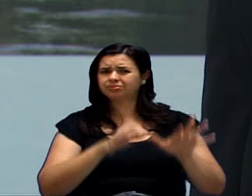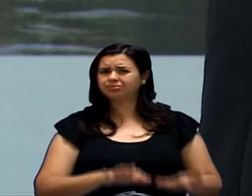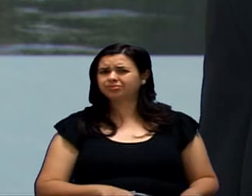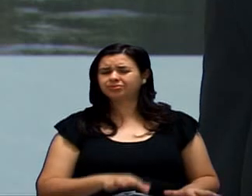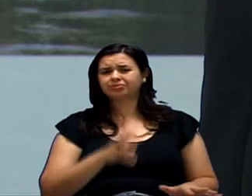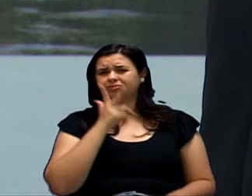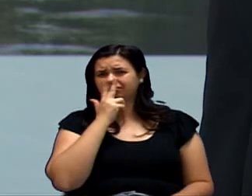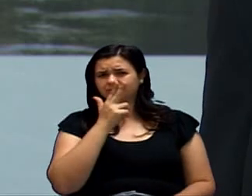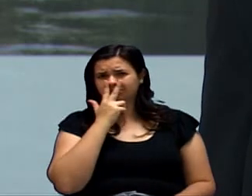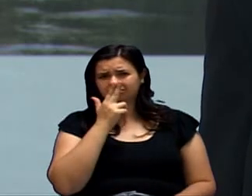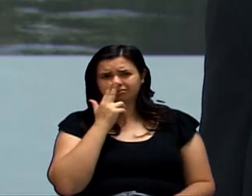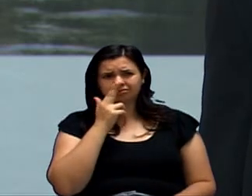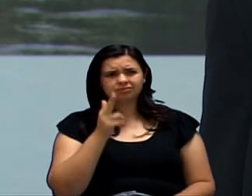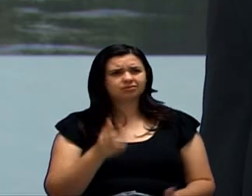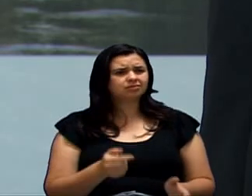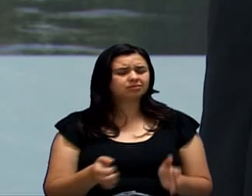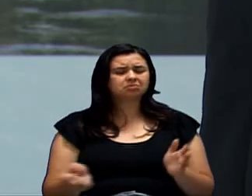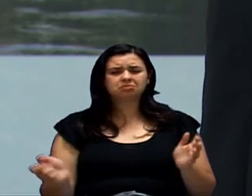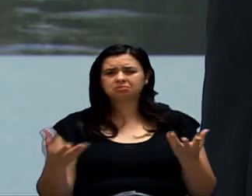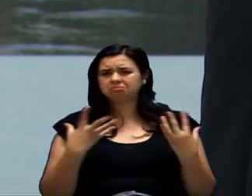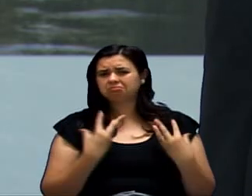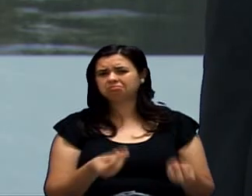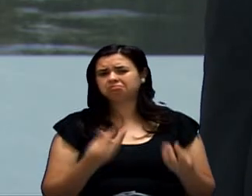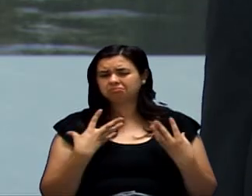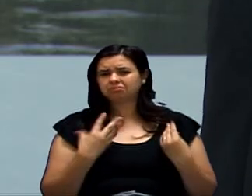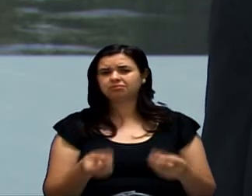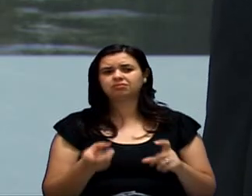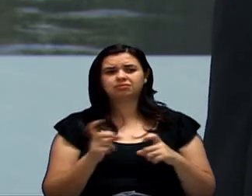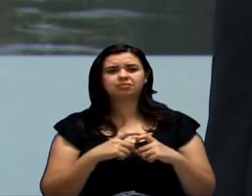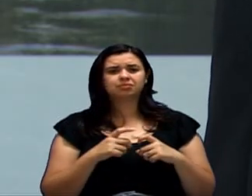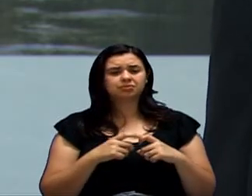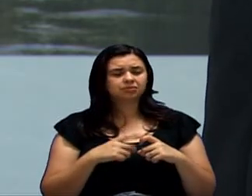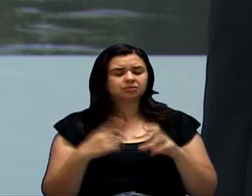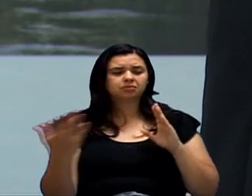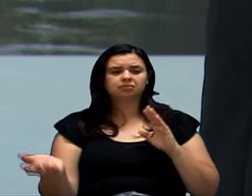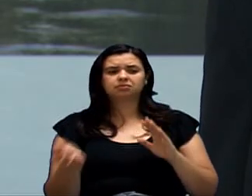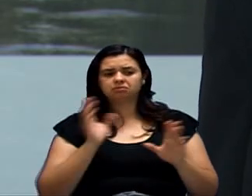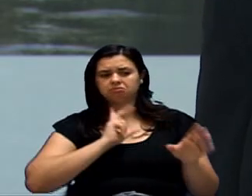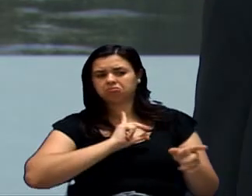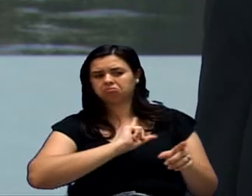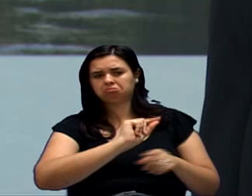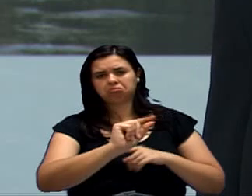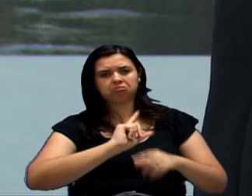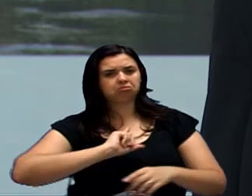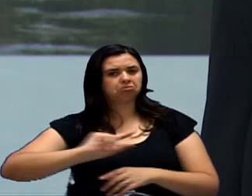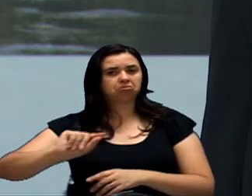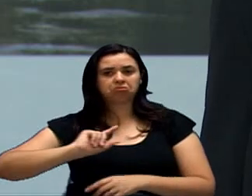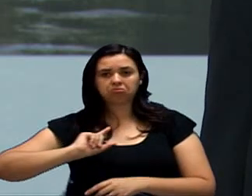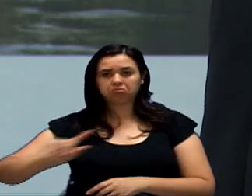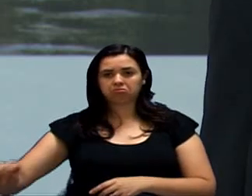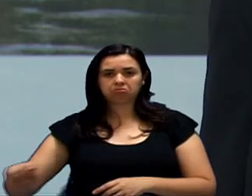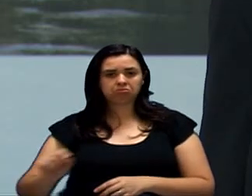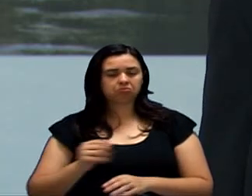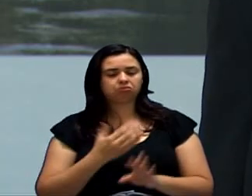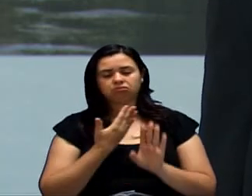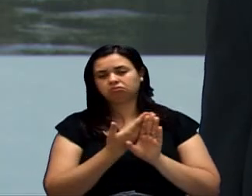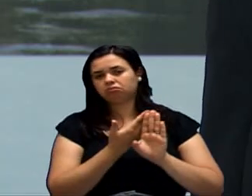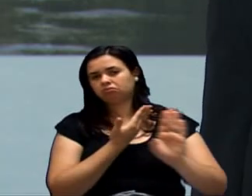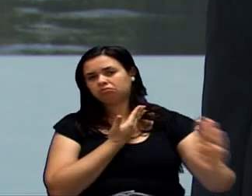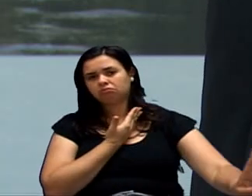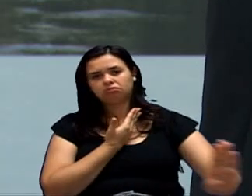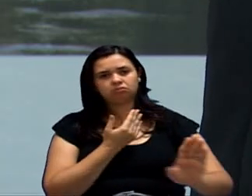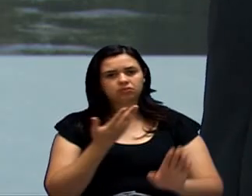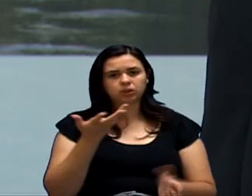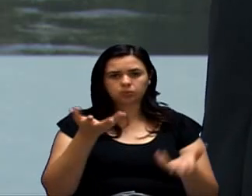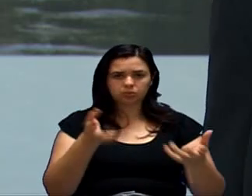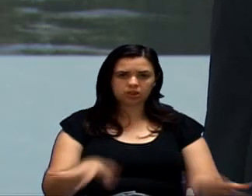uma debandada? Pelo que eu soube, foram muitos médicos conceituados da cidade que se afastaram do